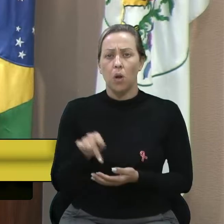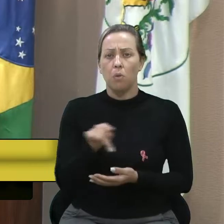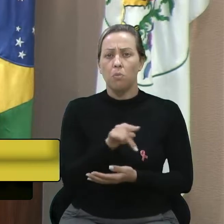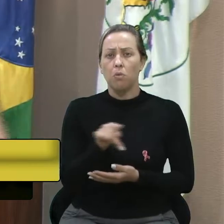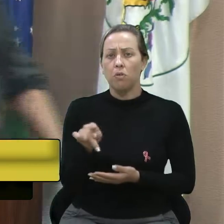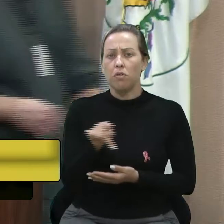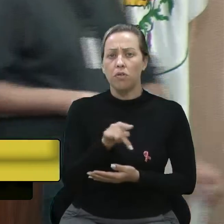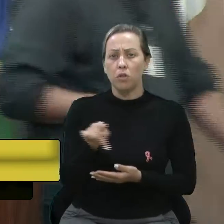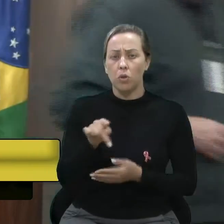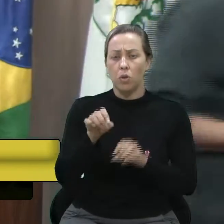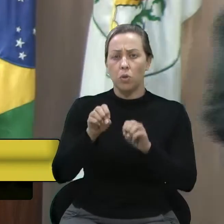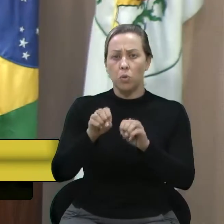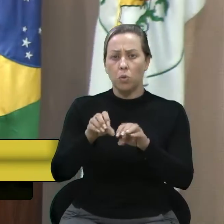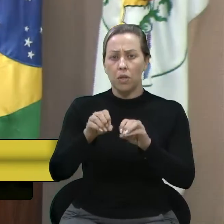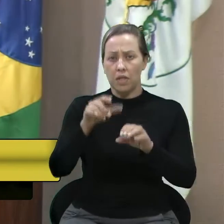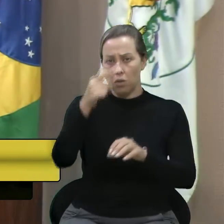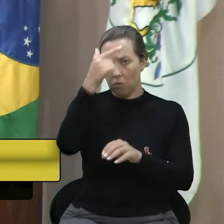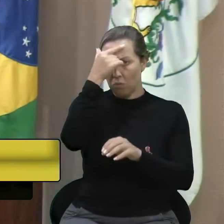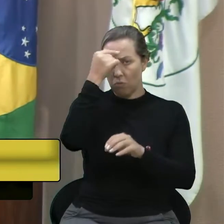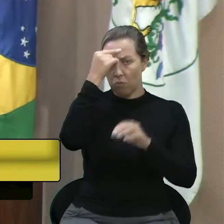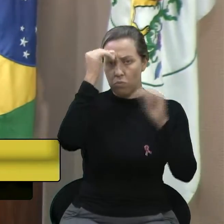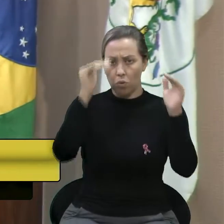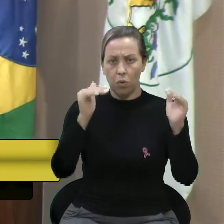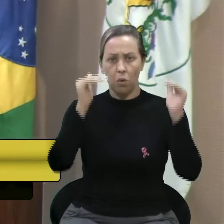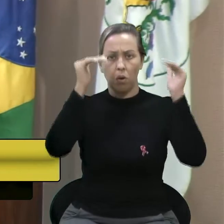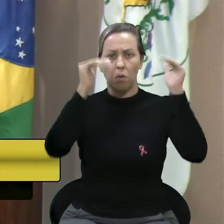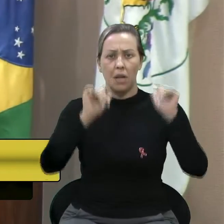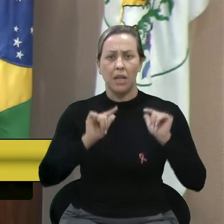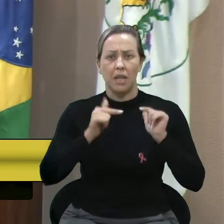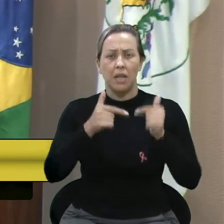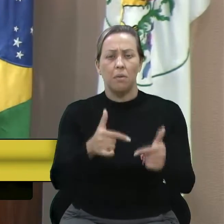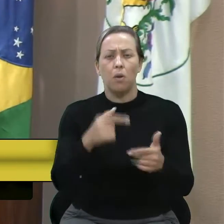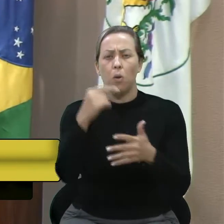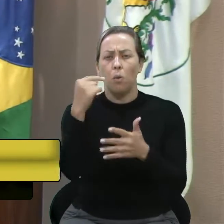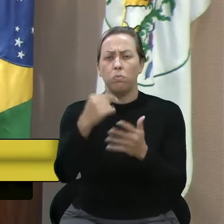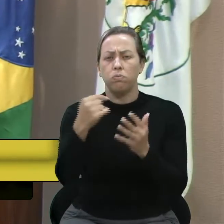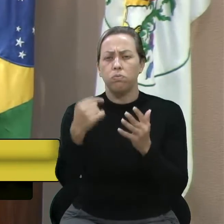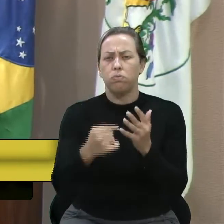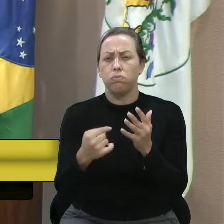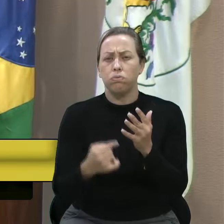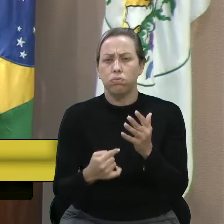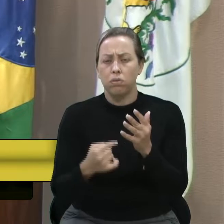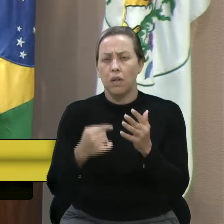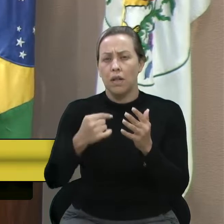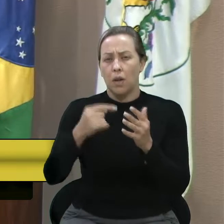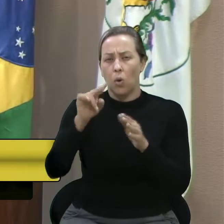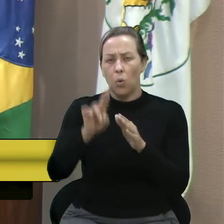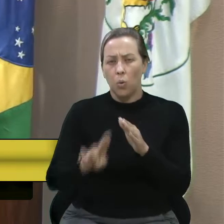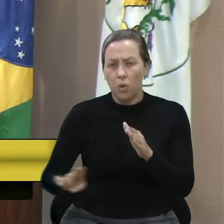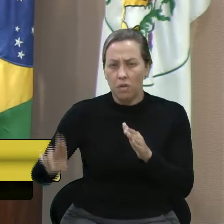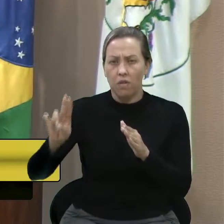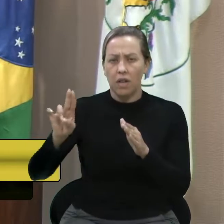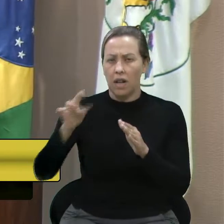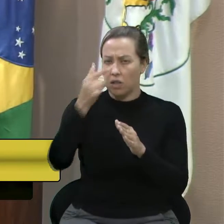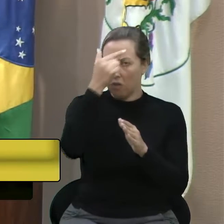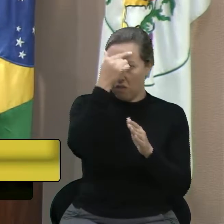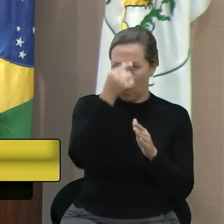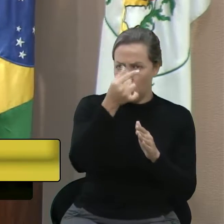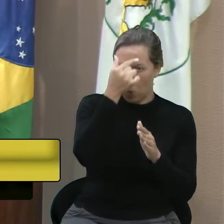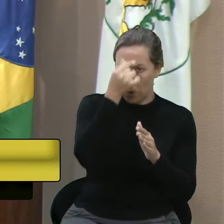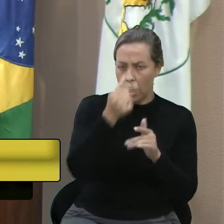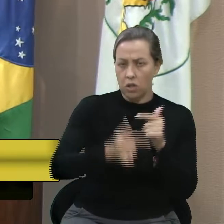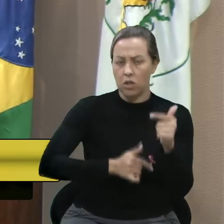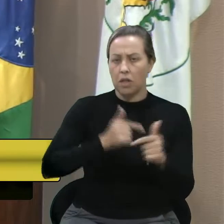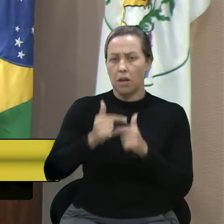professores do ensino superior, que atuam em dezenas de universidades, faculdades